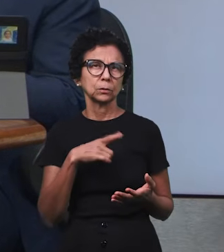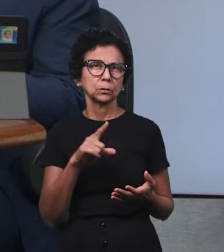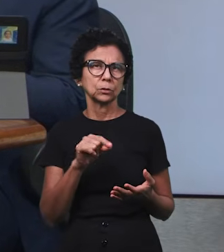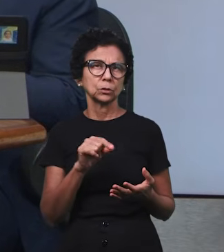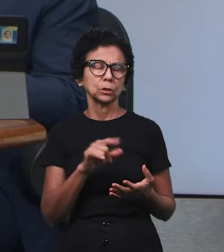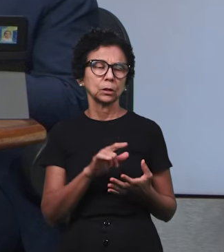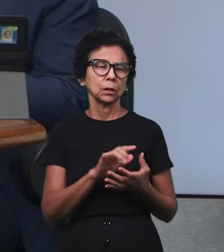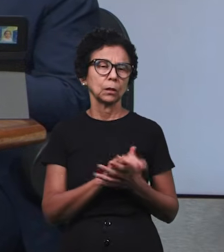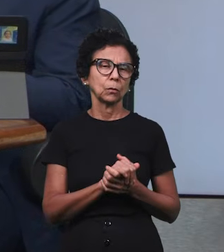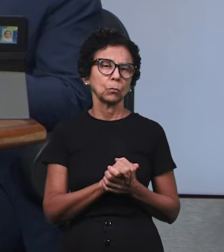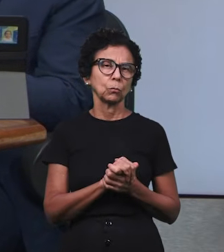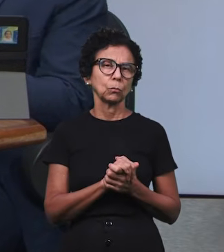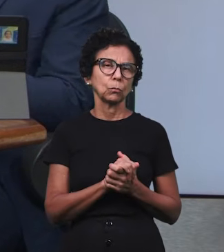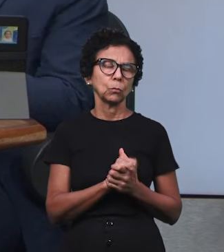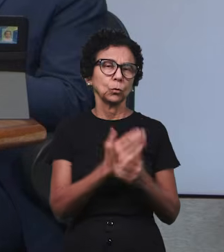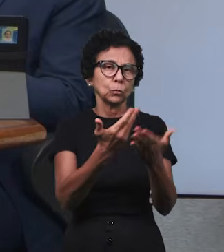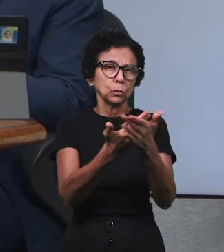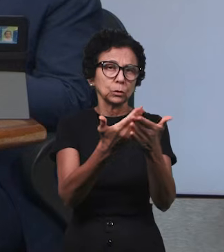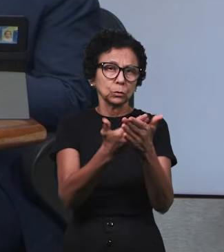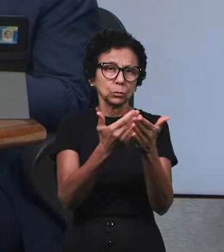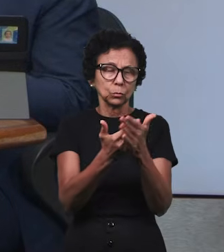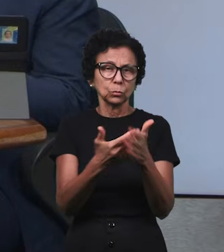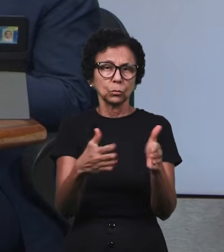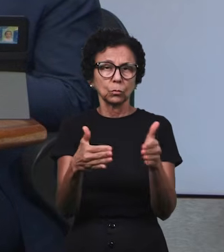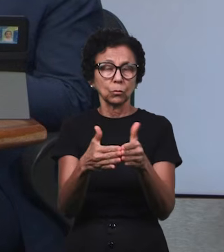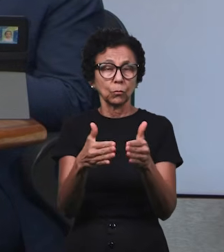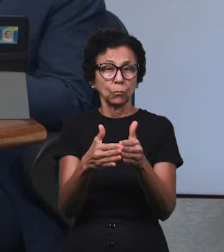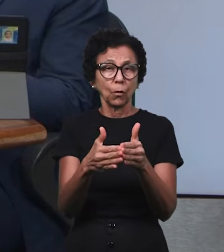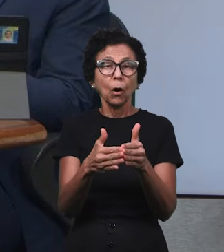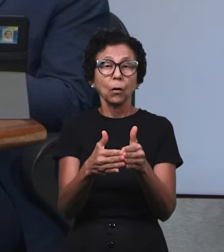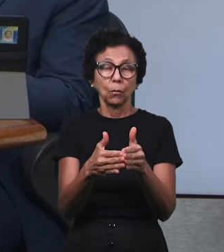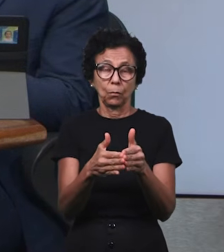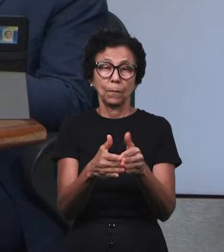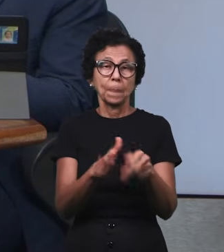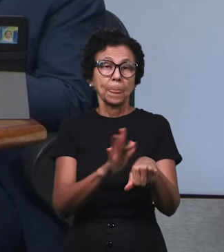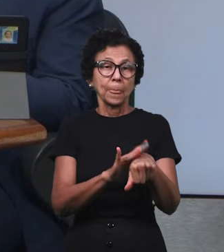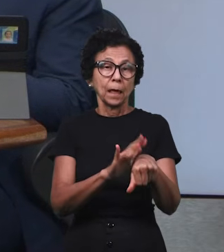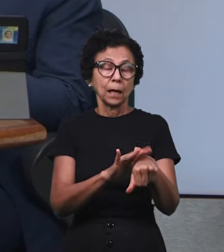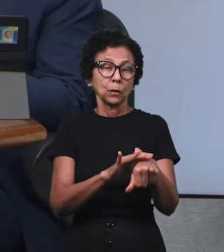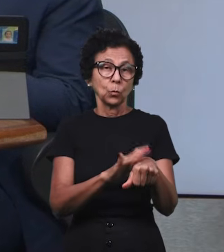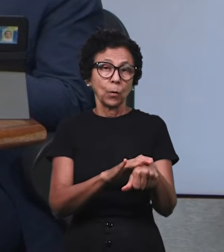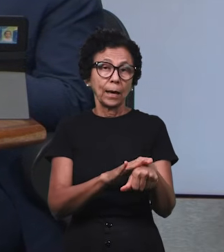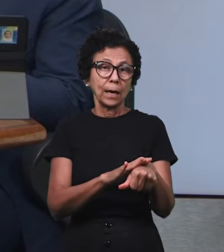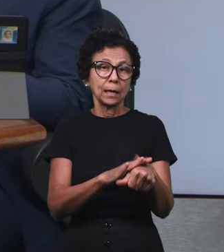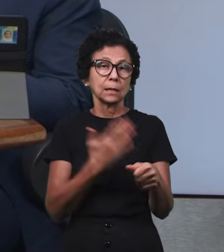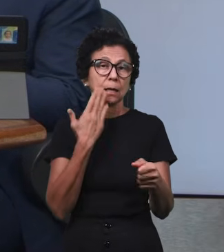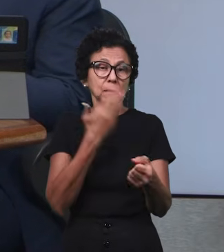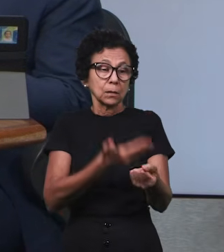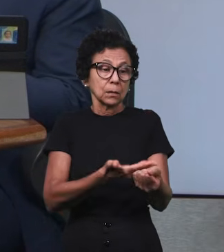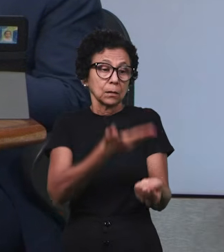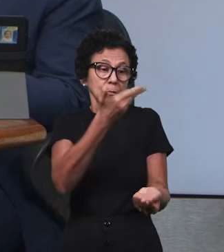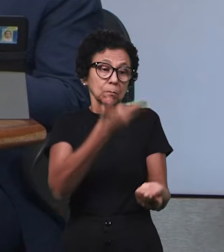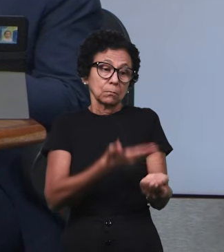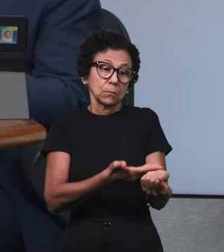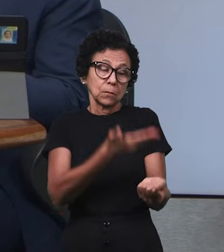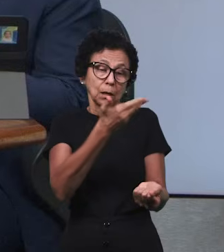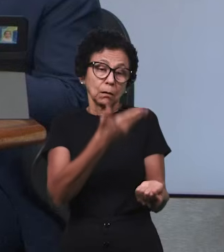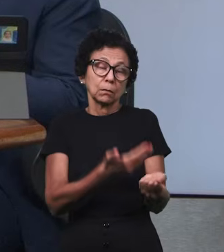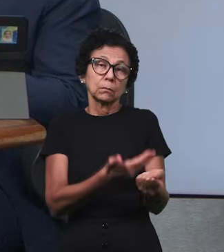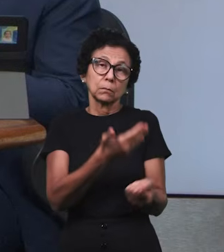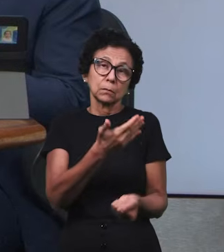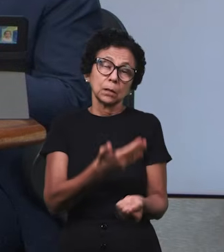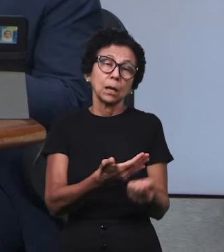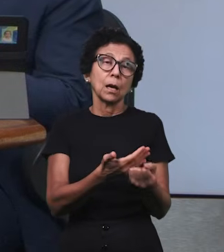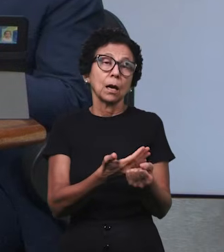é hipertensão e diabetes, porque são duas doenças que a longo prazo vão gerar doença renal crônica, o infarto,